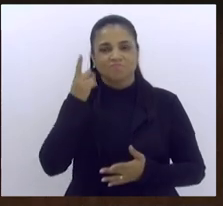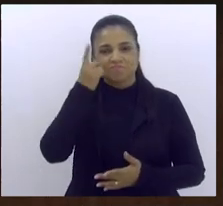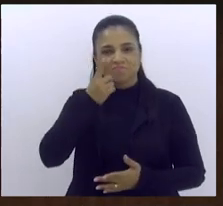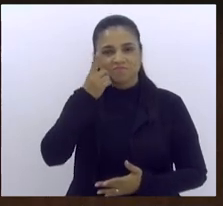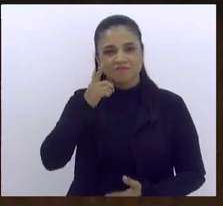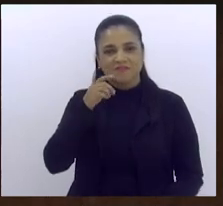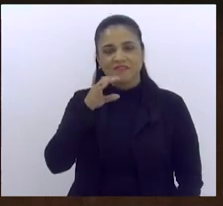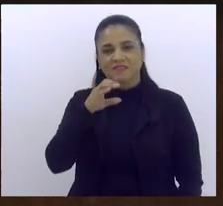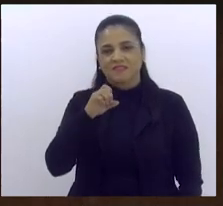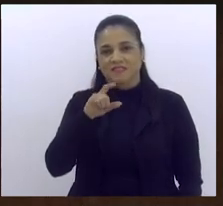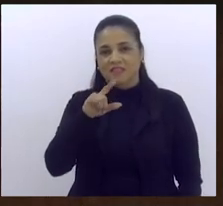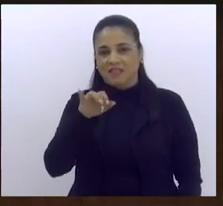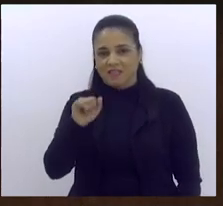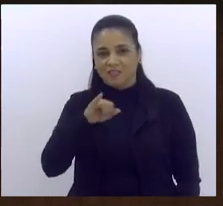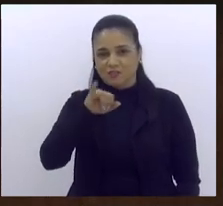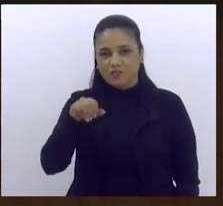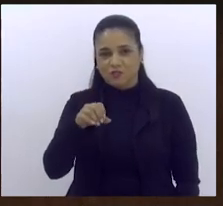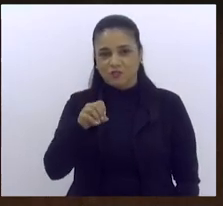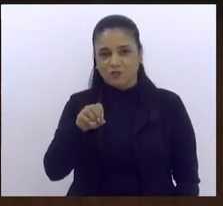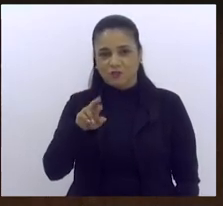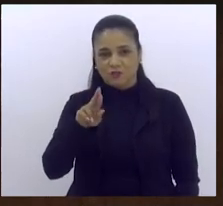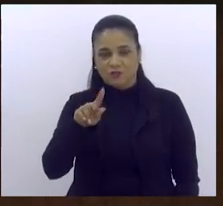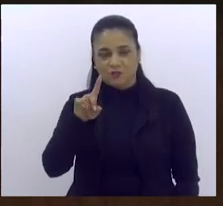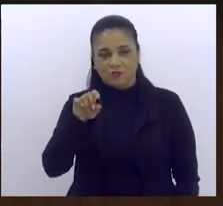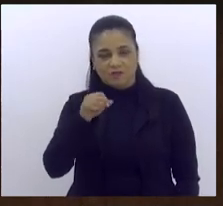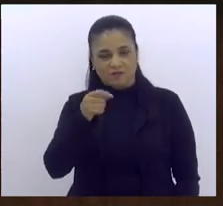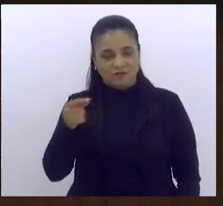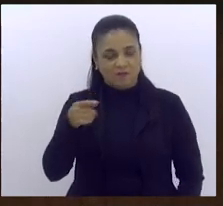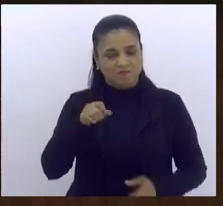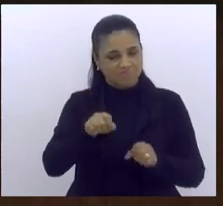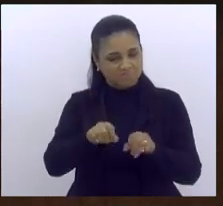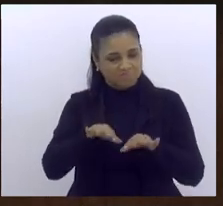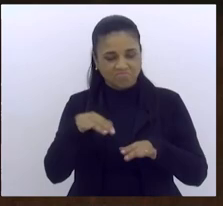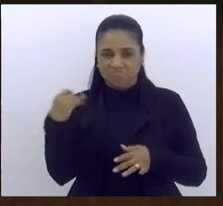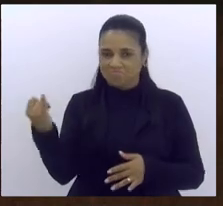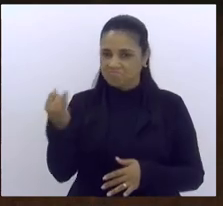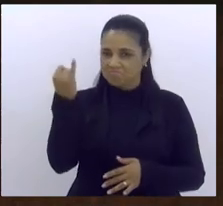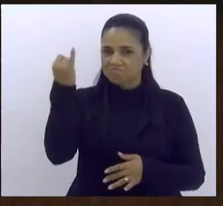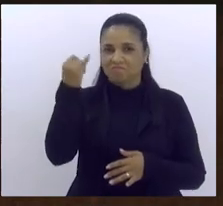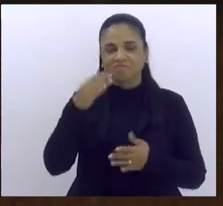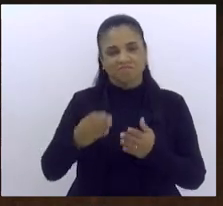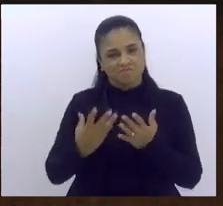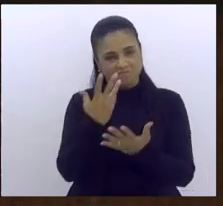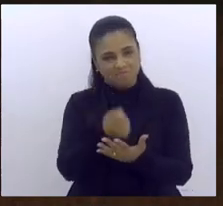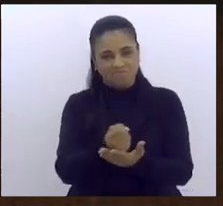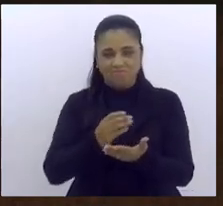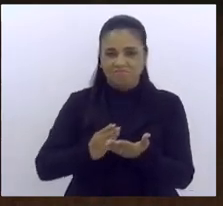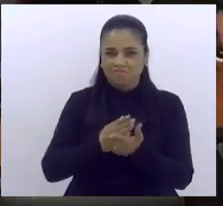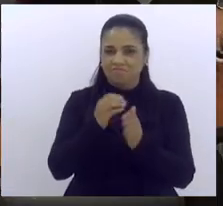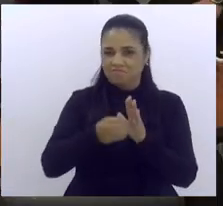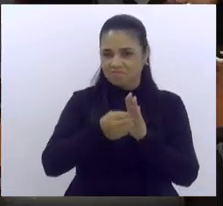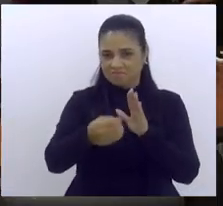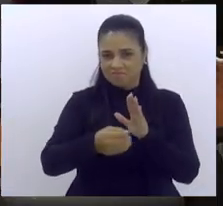Zélia Jordão para o Parlamento e, obviamente, parecer favorável.